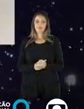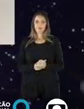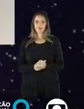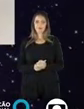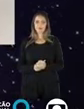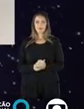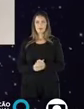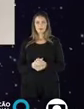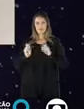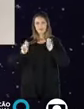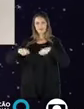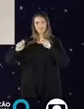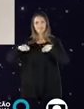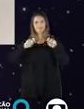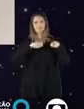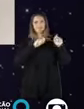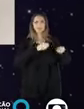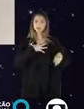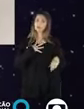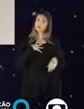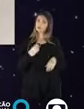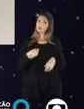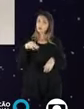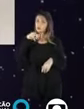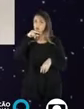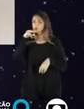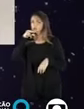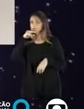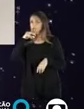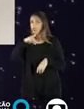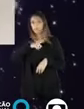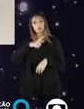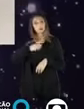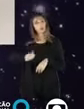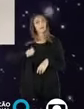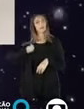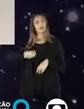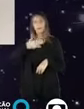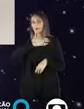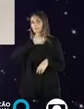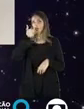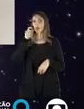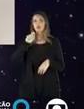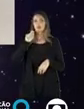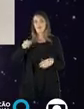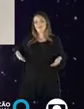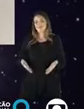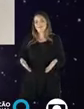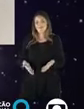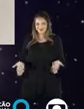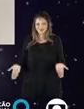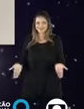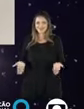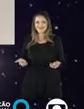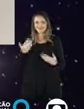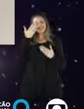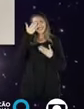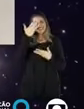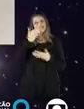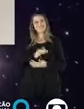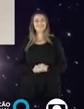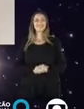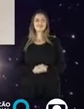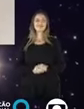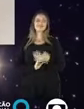dar possibilidade para que os nossos filhos, nossos netos tenham uma vida melhor do que a que nós estamos tendo. Muito